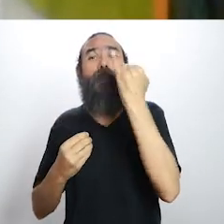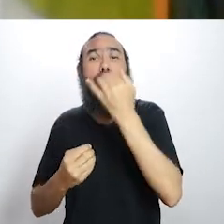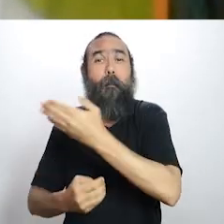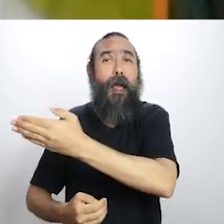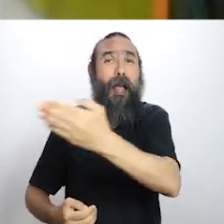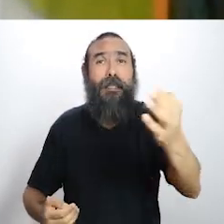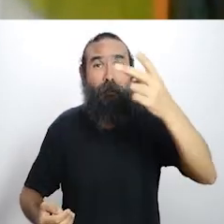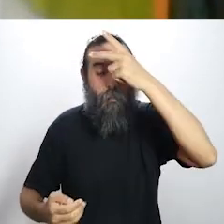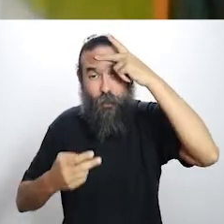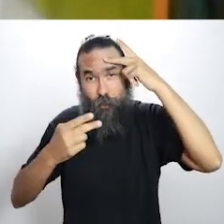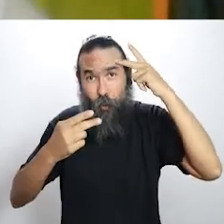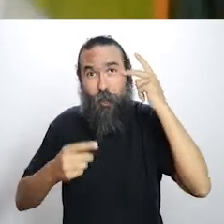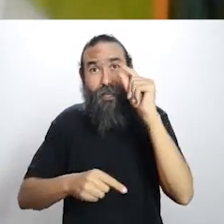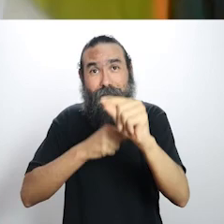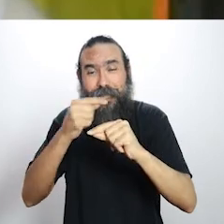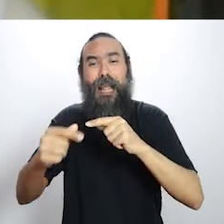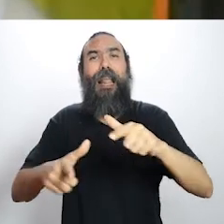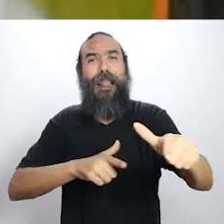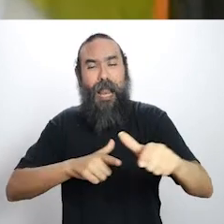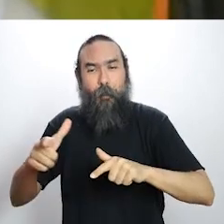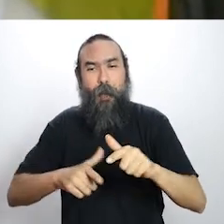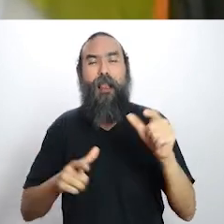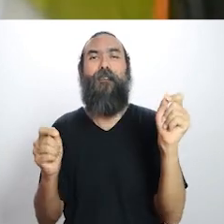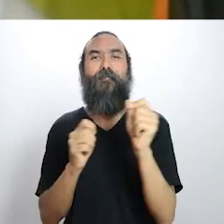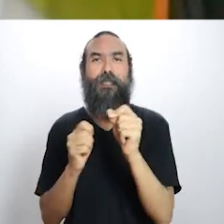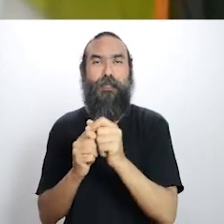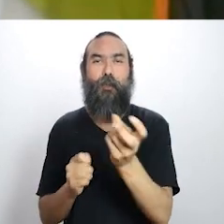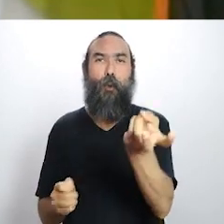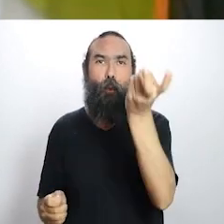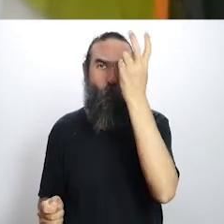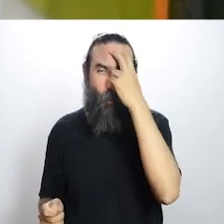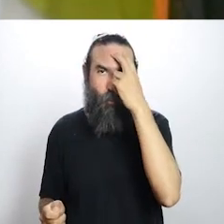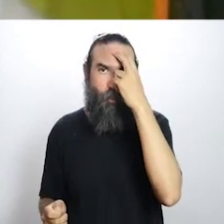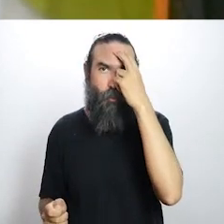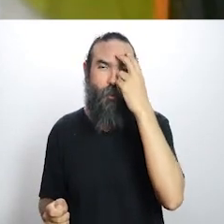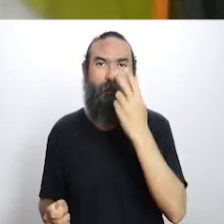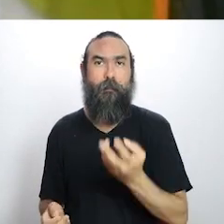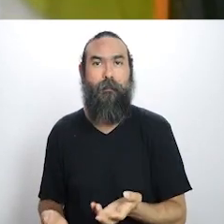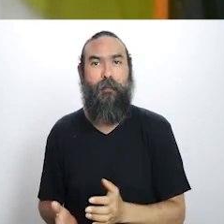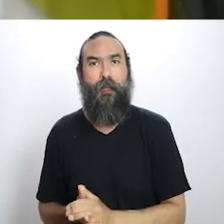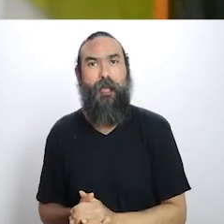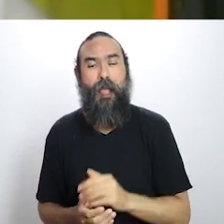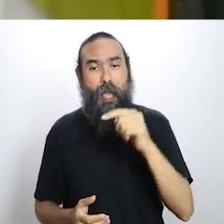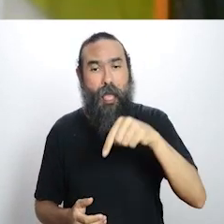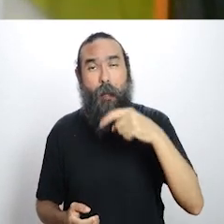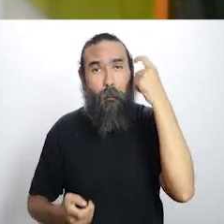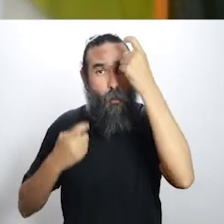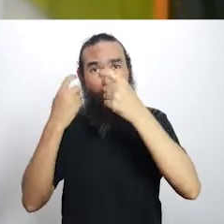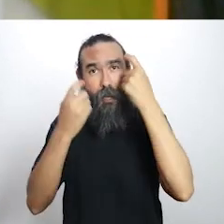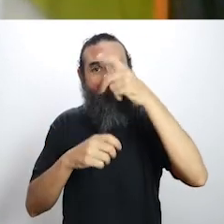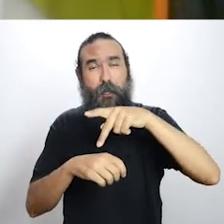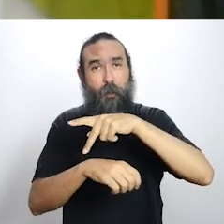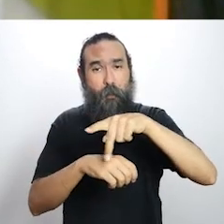de cultura no país. E sempre com a nossa preocupação que isso também chegue a